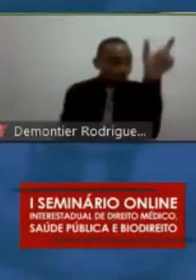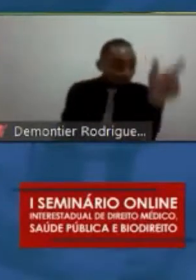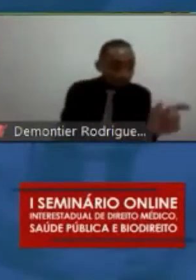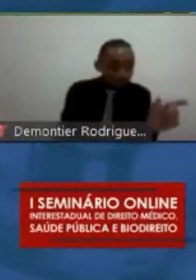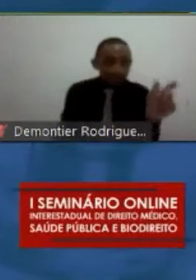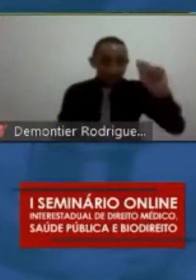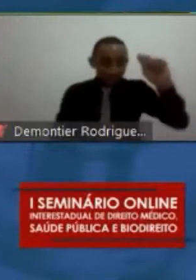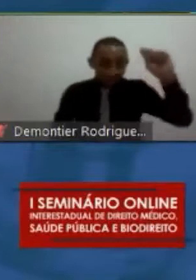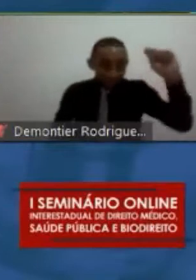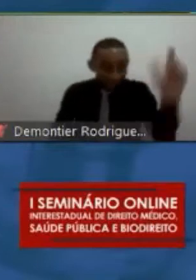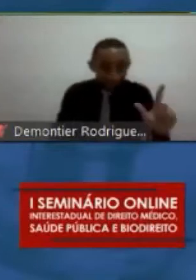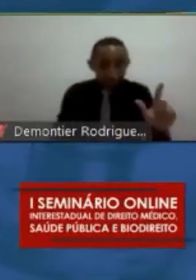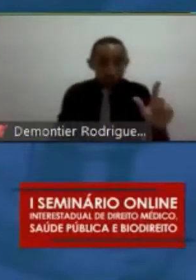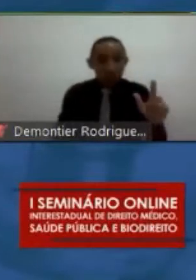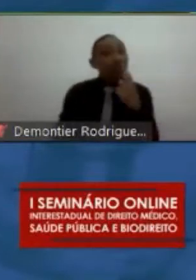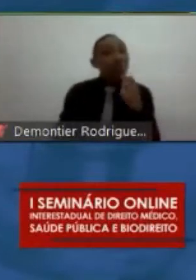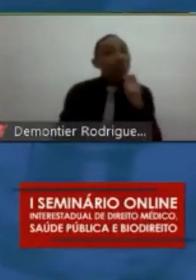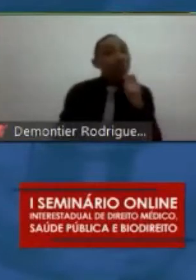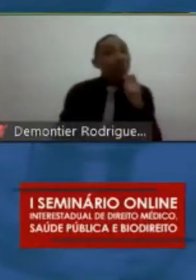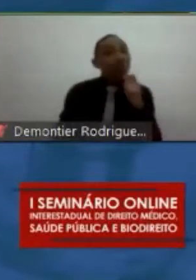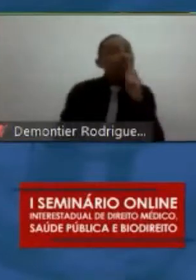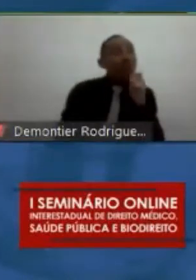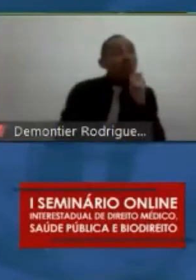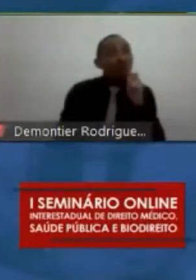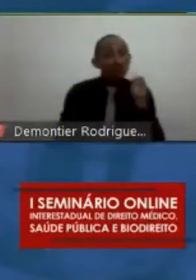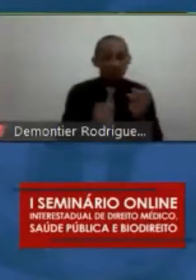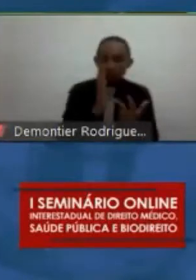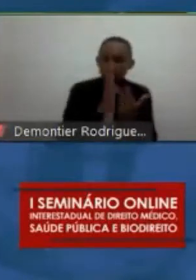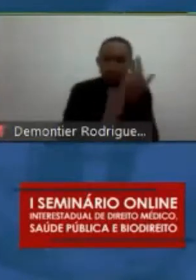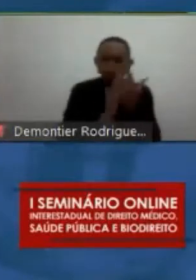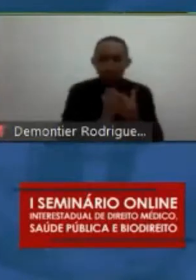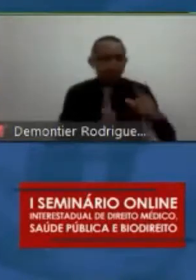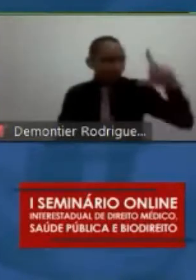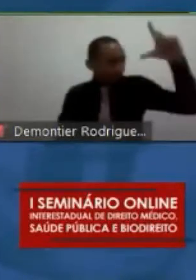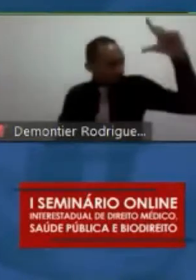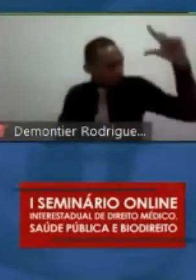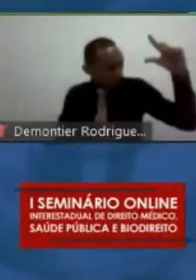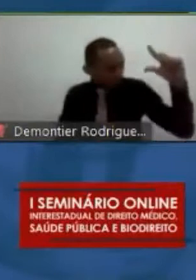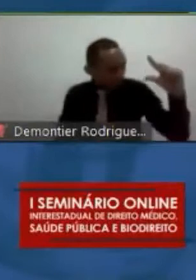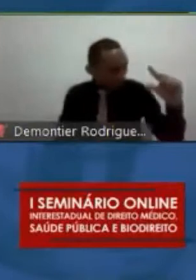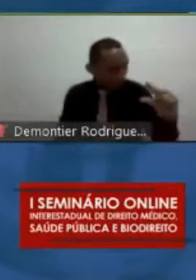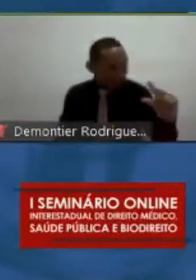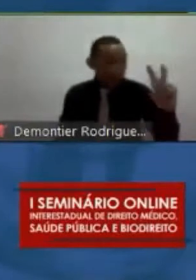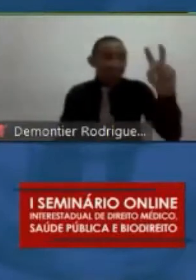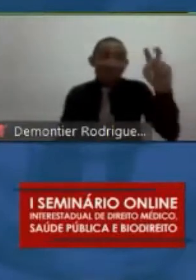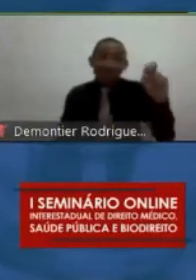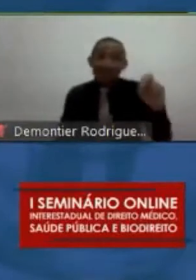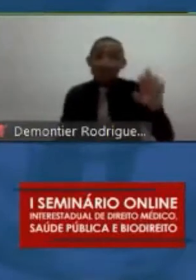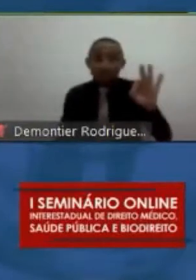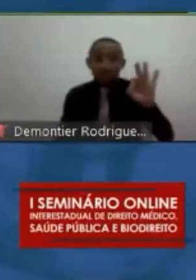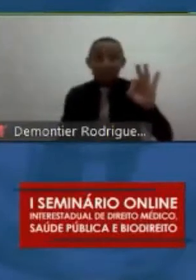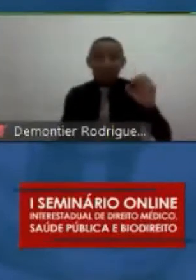é quando não se tem sangue. Em algumas cirurgias, a redução chega a ser de 50% do custo deste